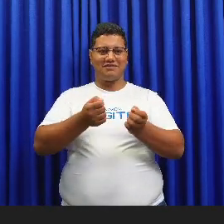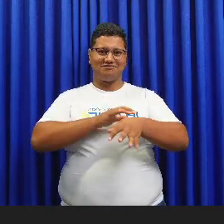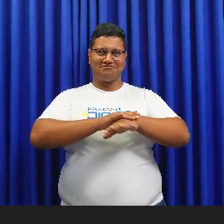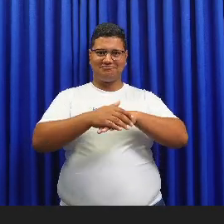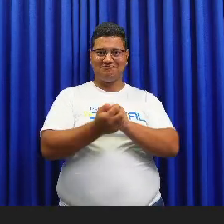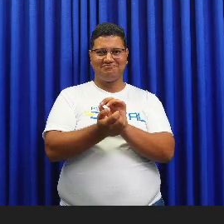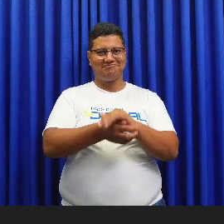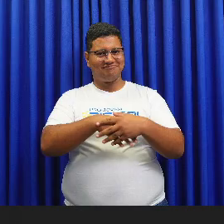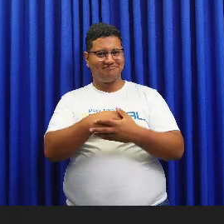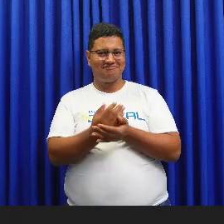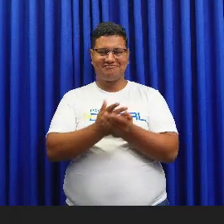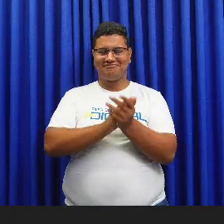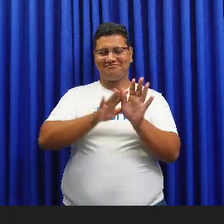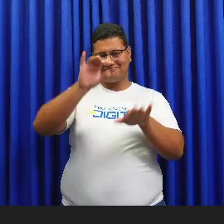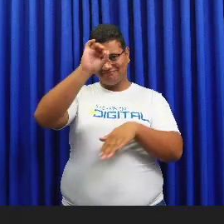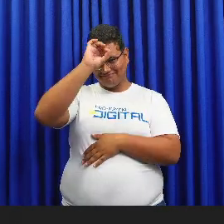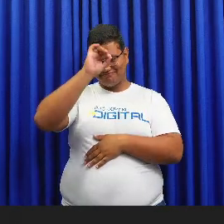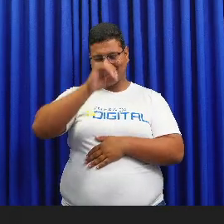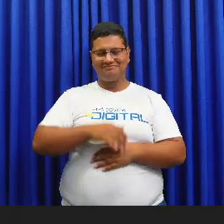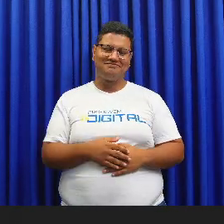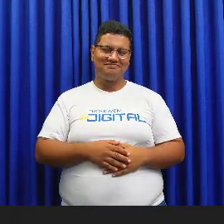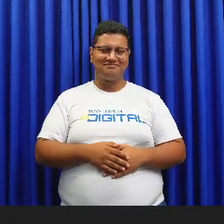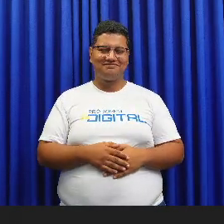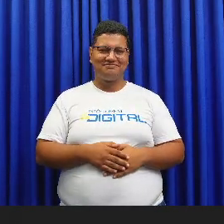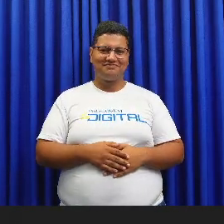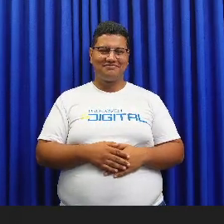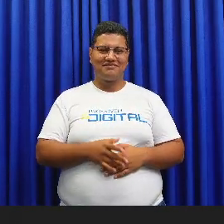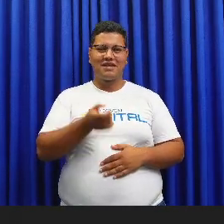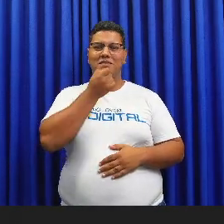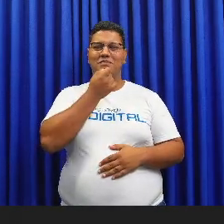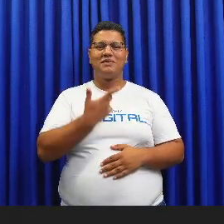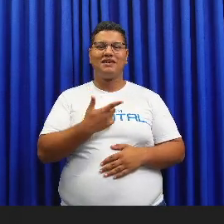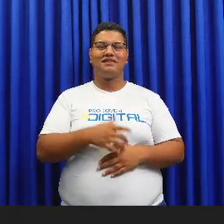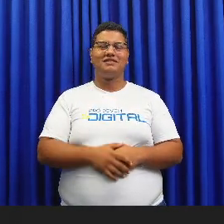mãos. Ai, que piadinha sem graça.